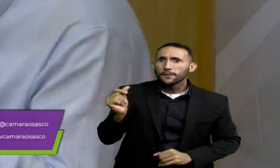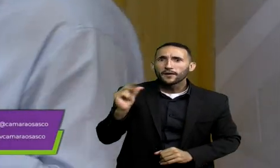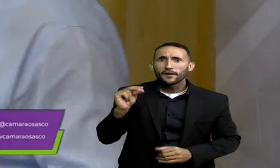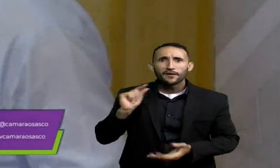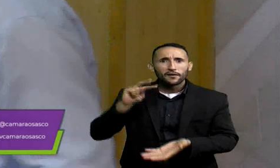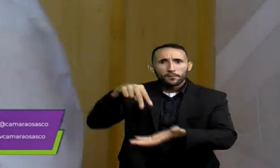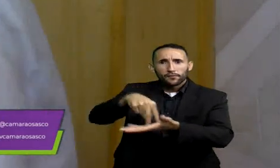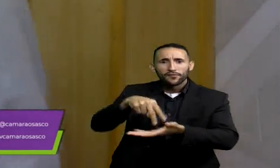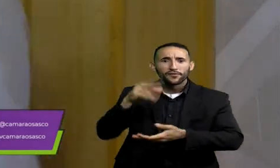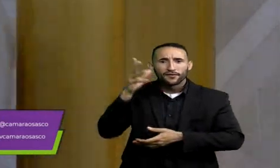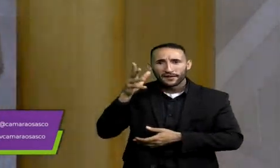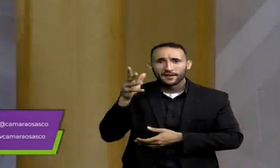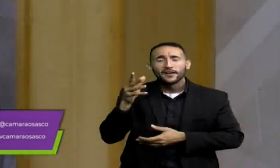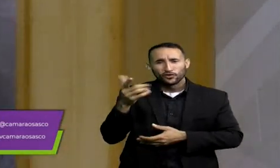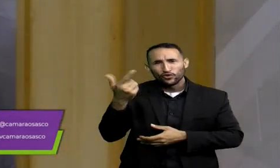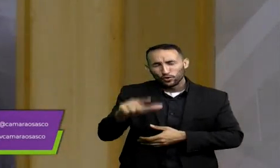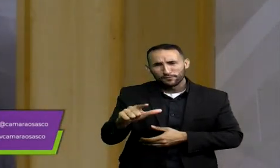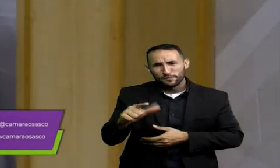vossa